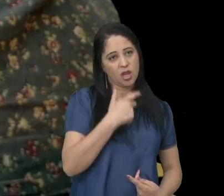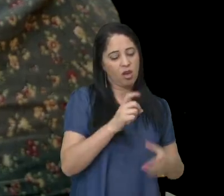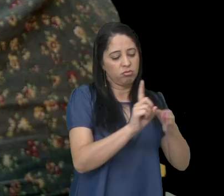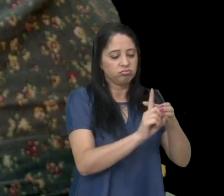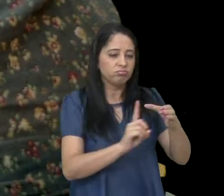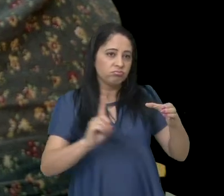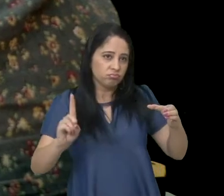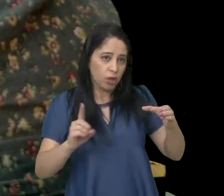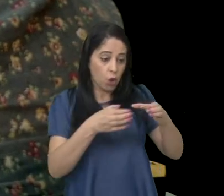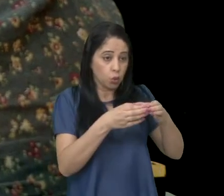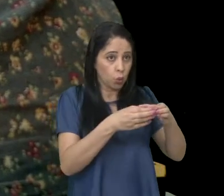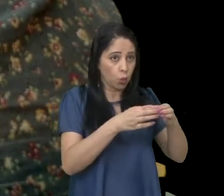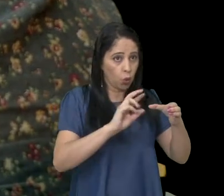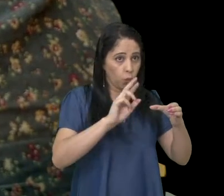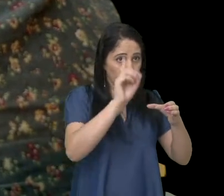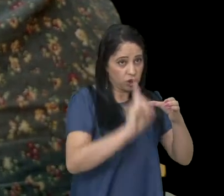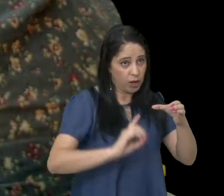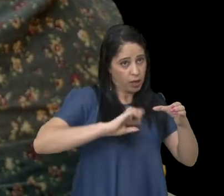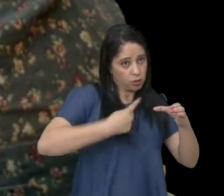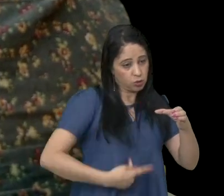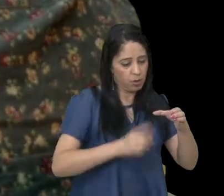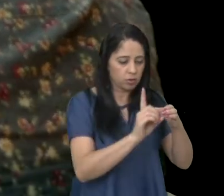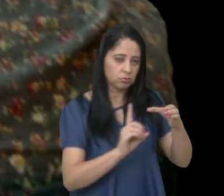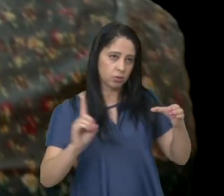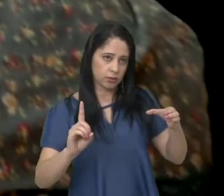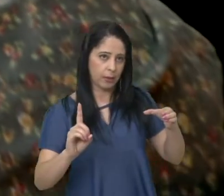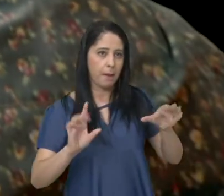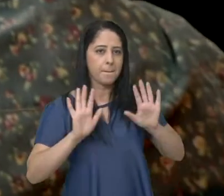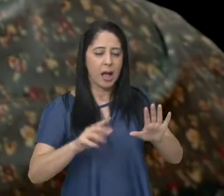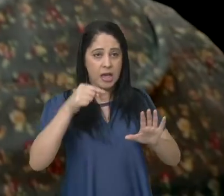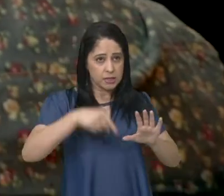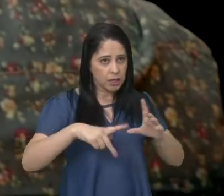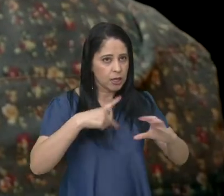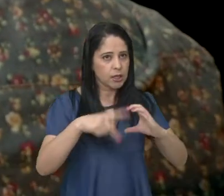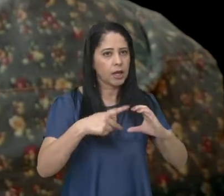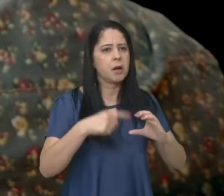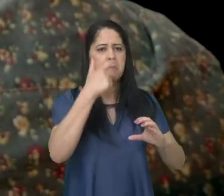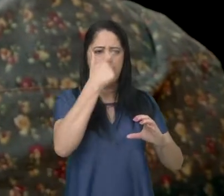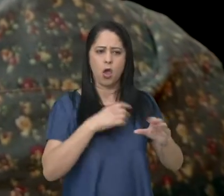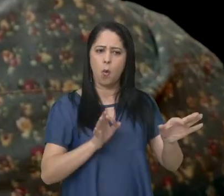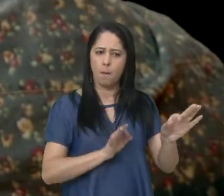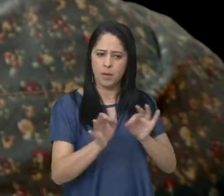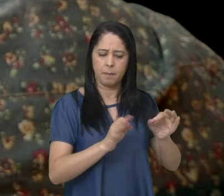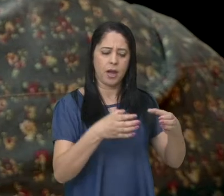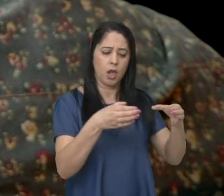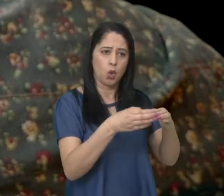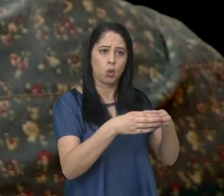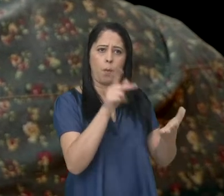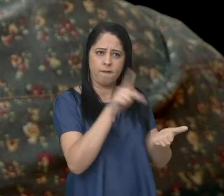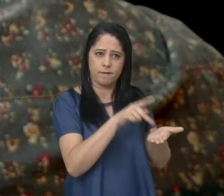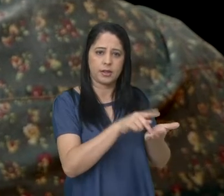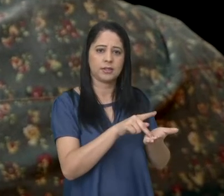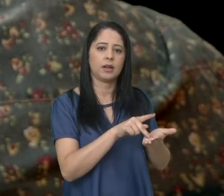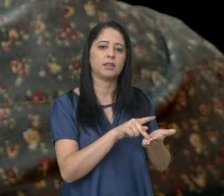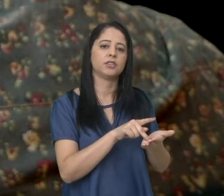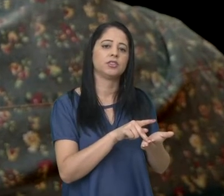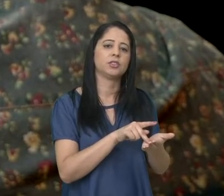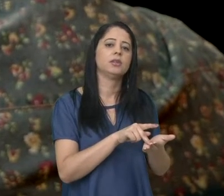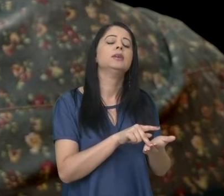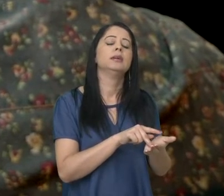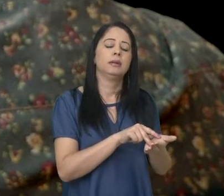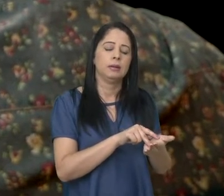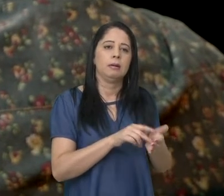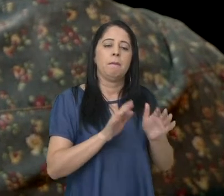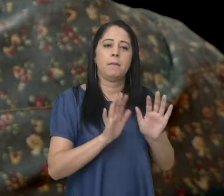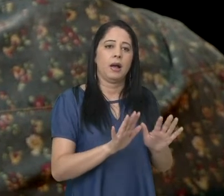mas eu fiz aqui na Câmara Municipal a Comissão da Verdade, né? E foi muito importante, porque tem vários livros e tal, e acho